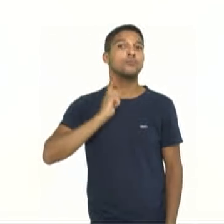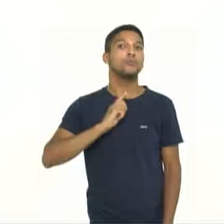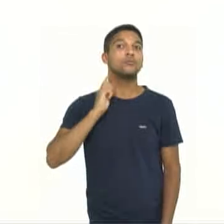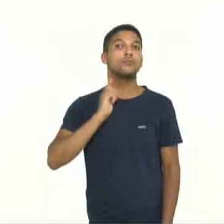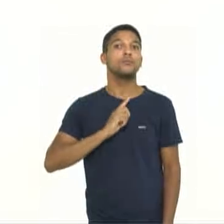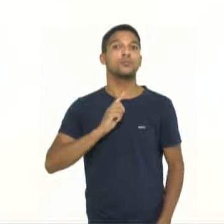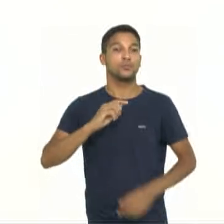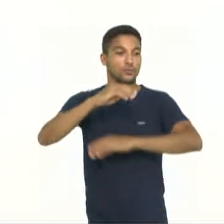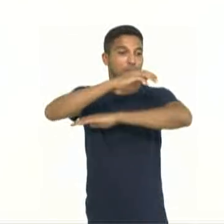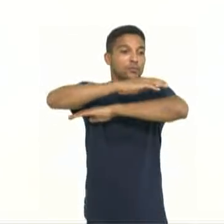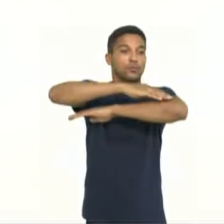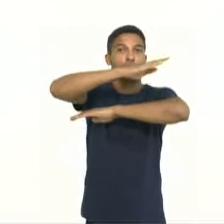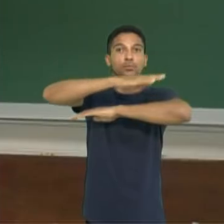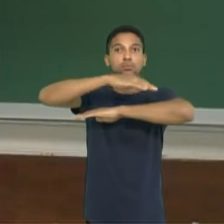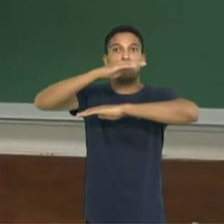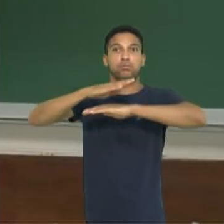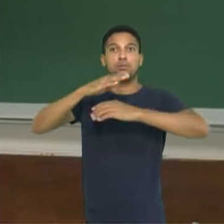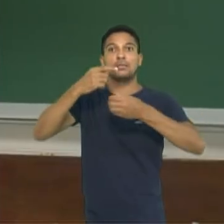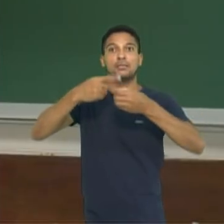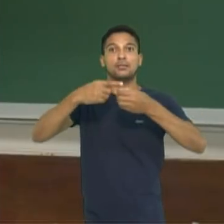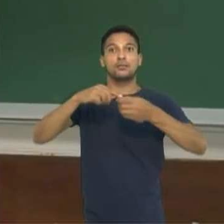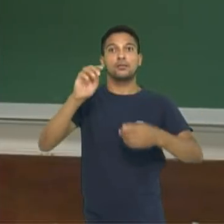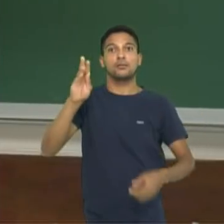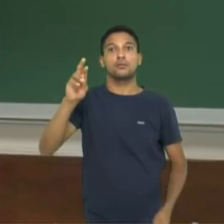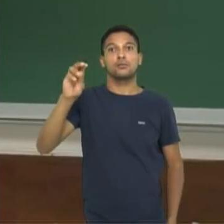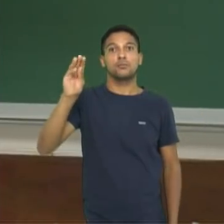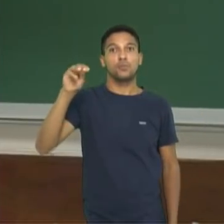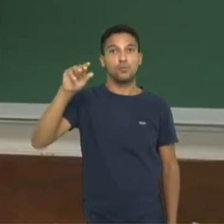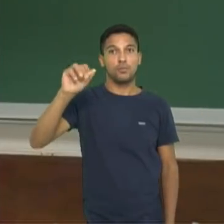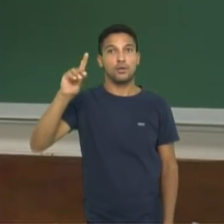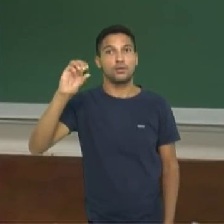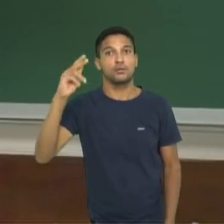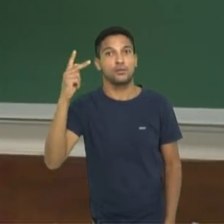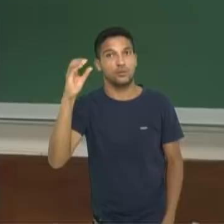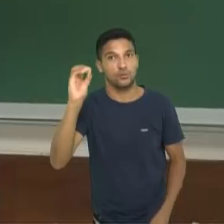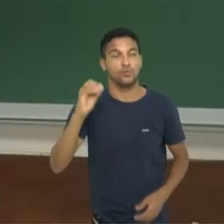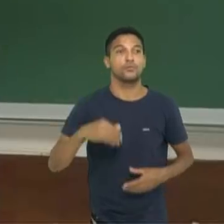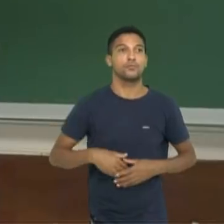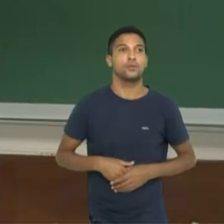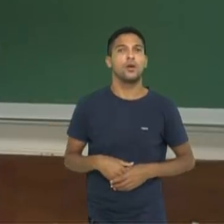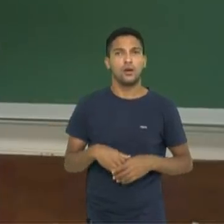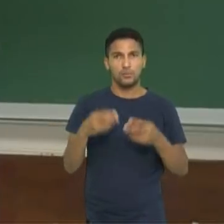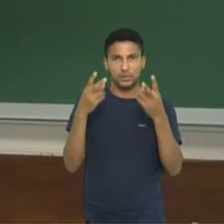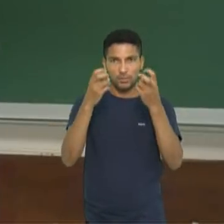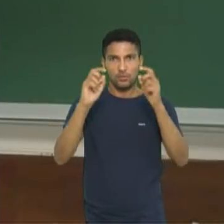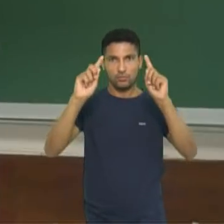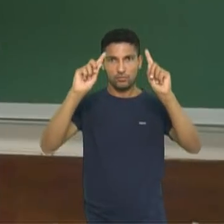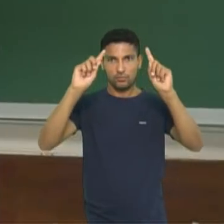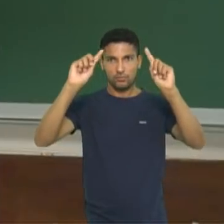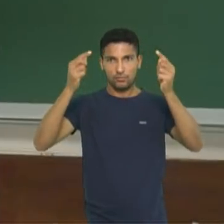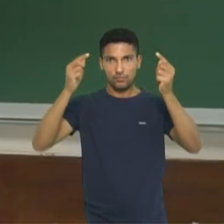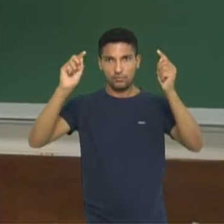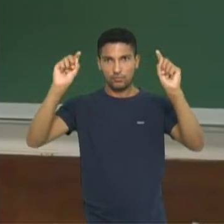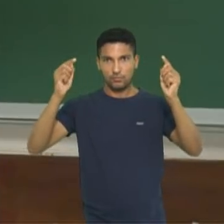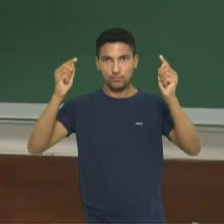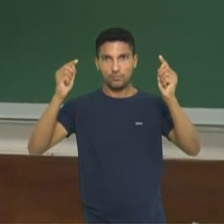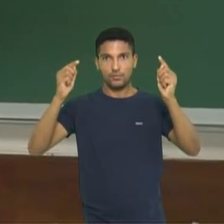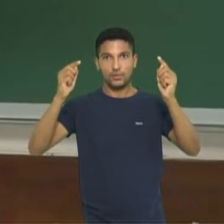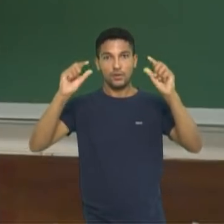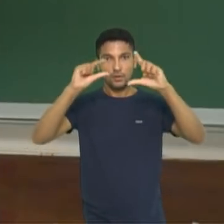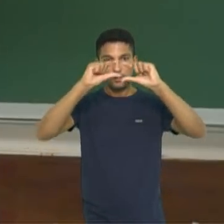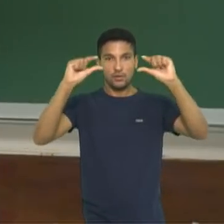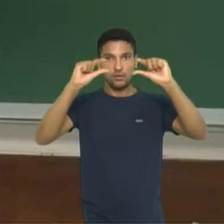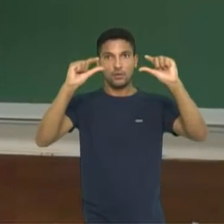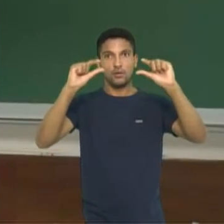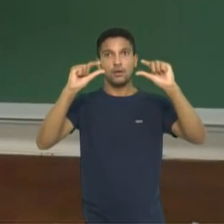na sequência entre parênteses e reticências dentro dos parênteses, indicando que um fragmento, né, um trecho, um